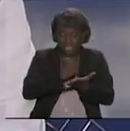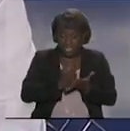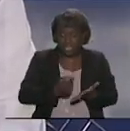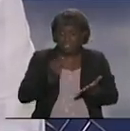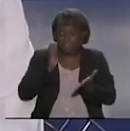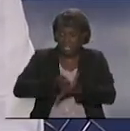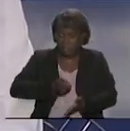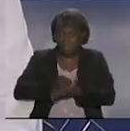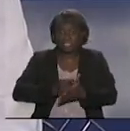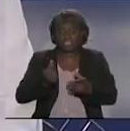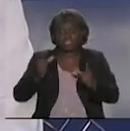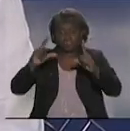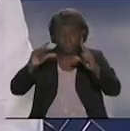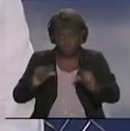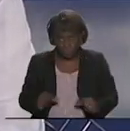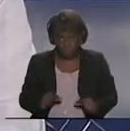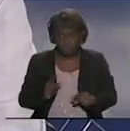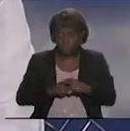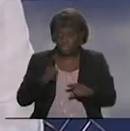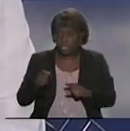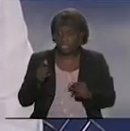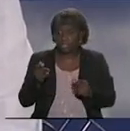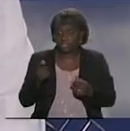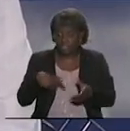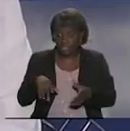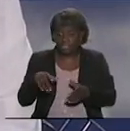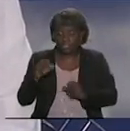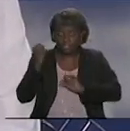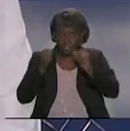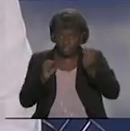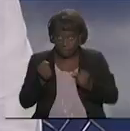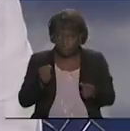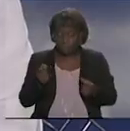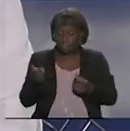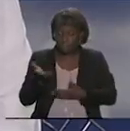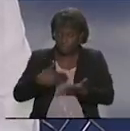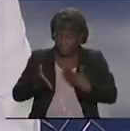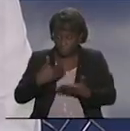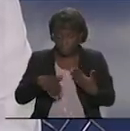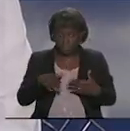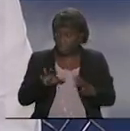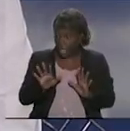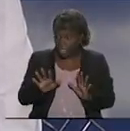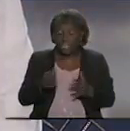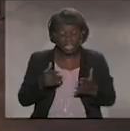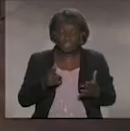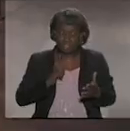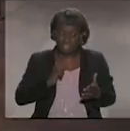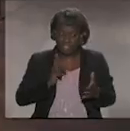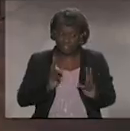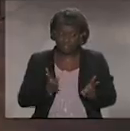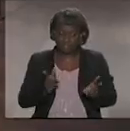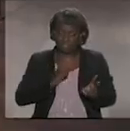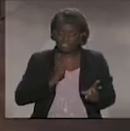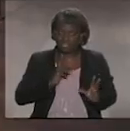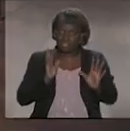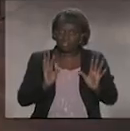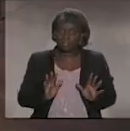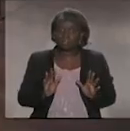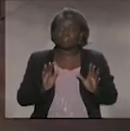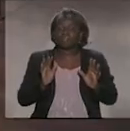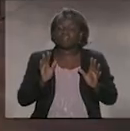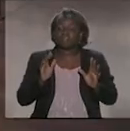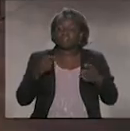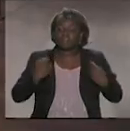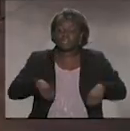diminuem os custos de legalização para essas agroindústrias que vão fazer o beneficiamento. Mas? Não, existe, está